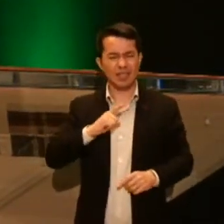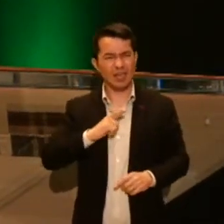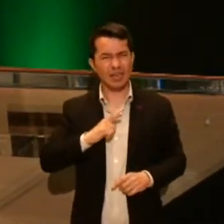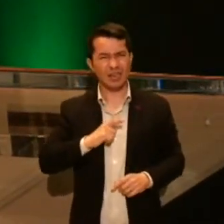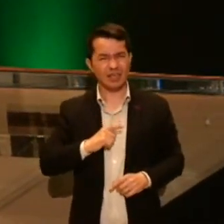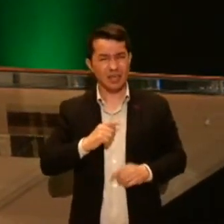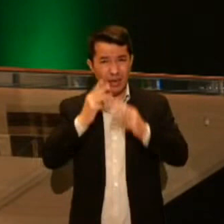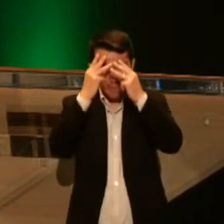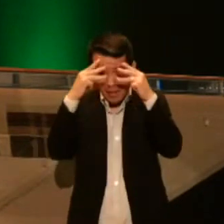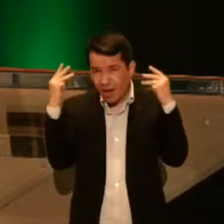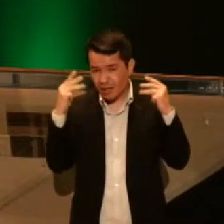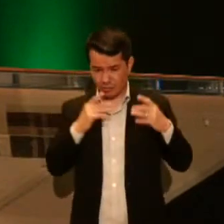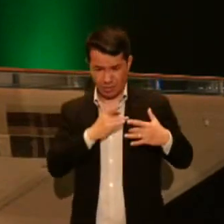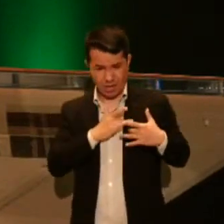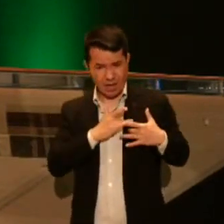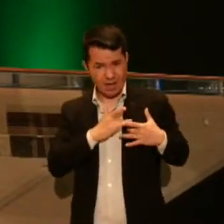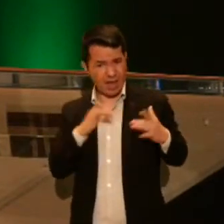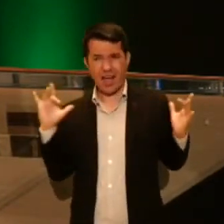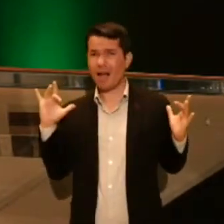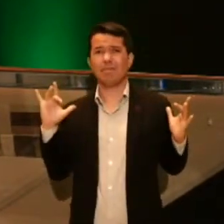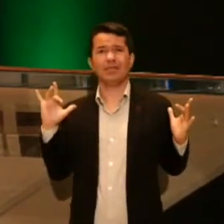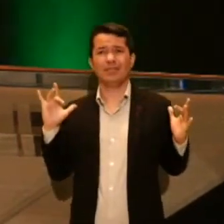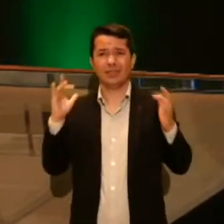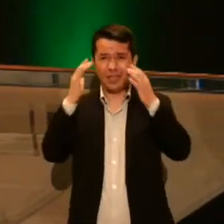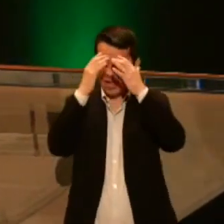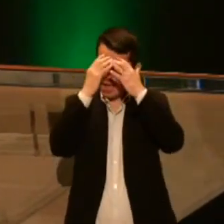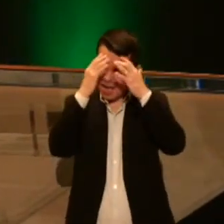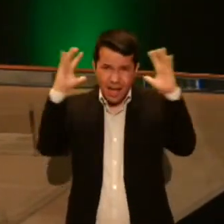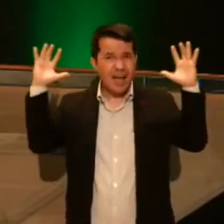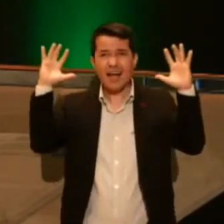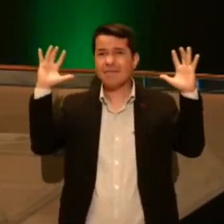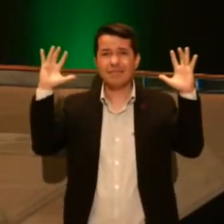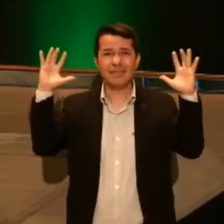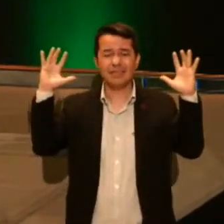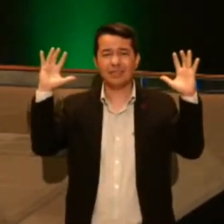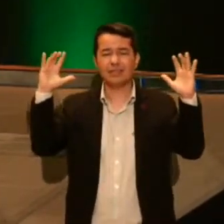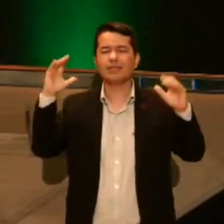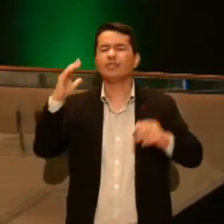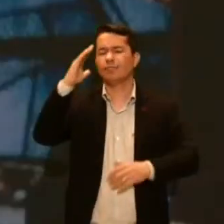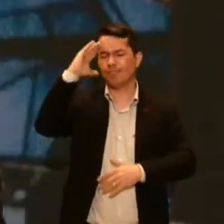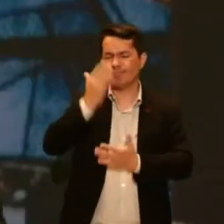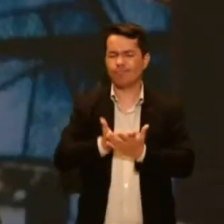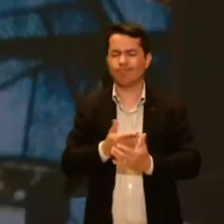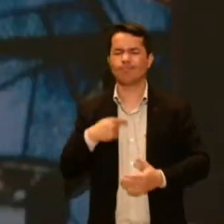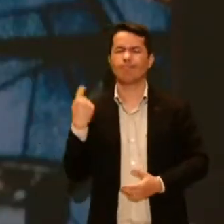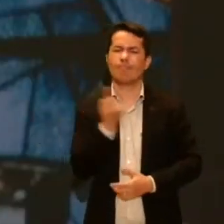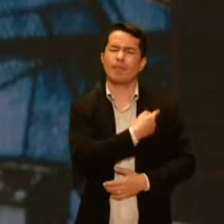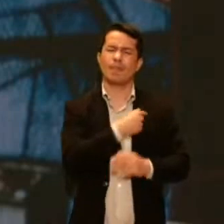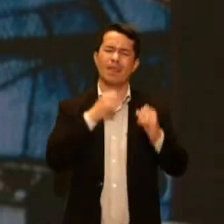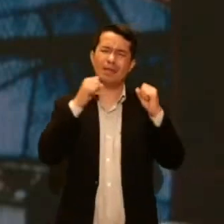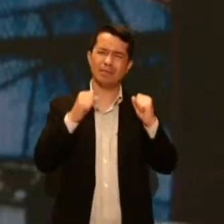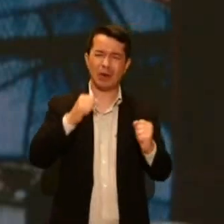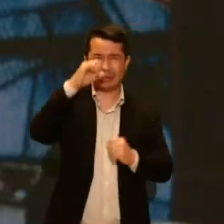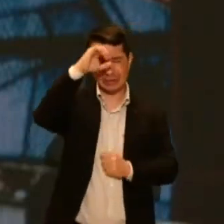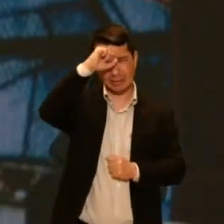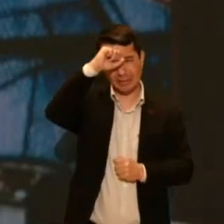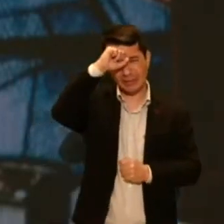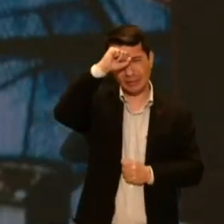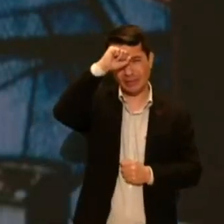conhecerem Jesus. Eu creio que nós podemos aprender com eles, nesse Natal da